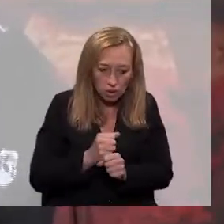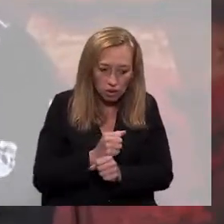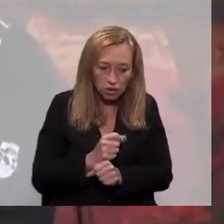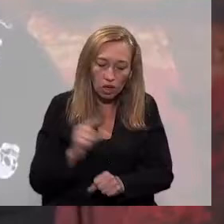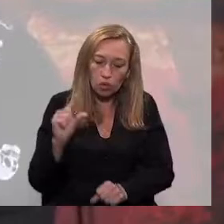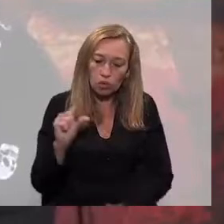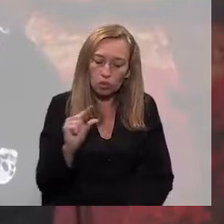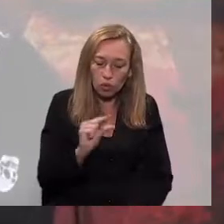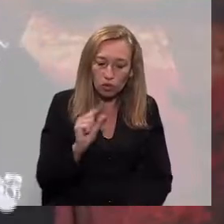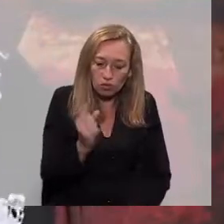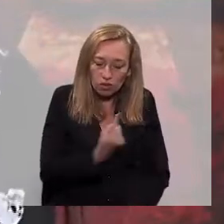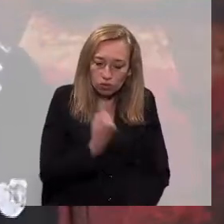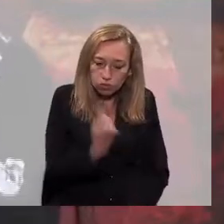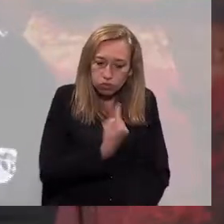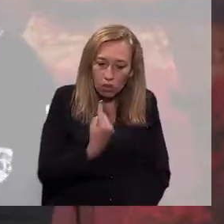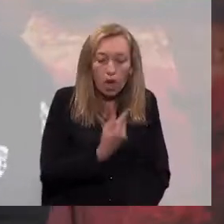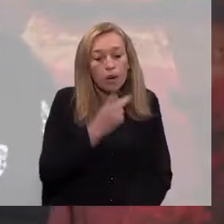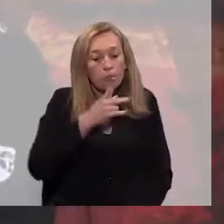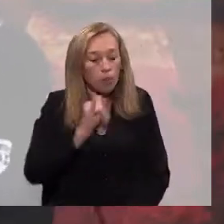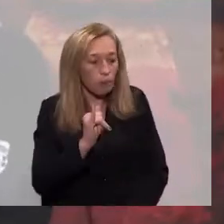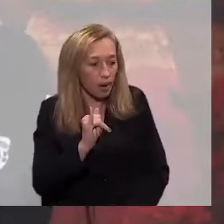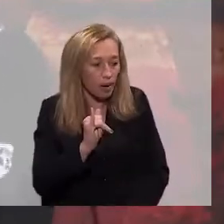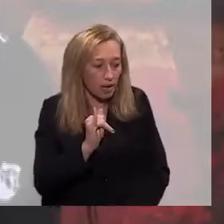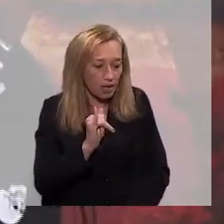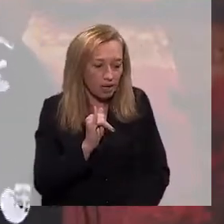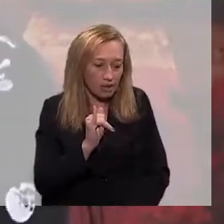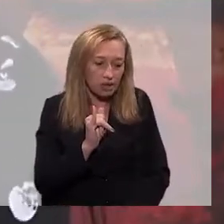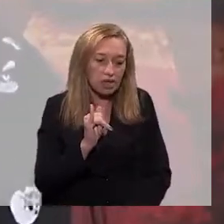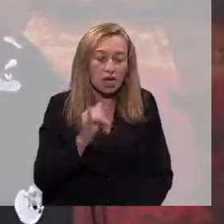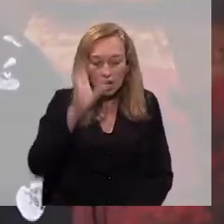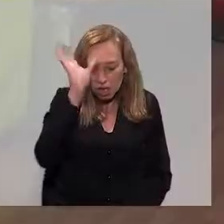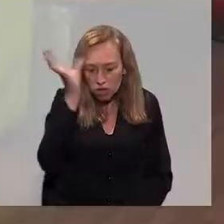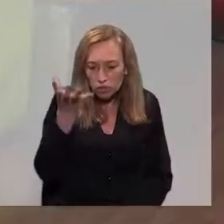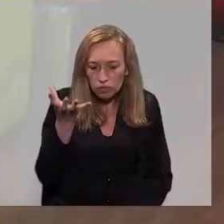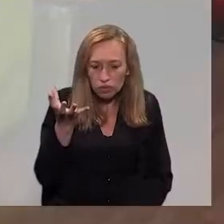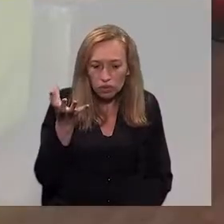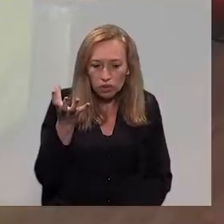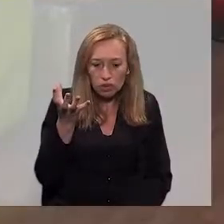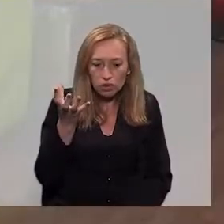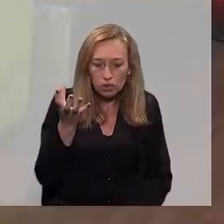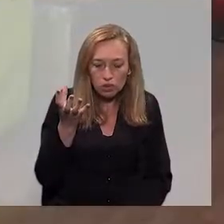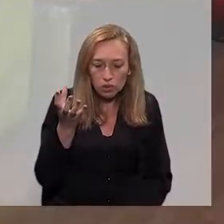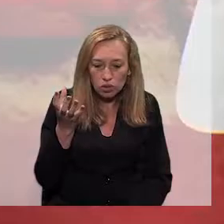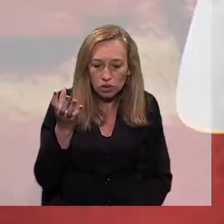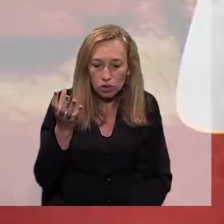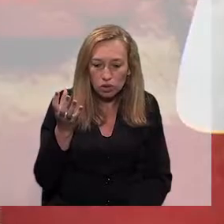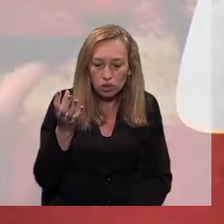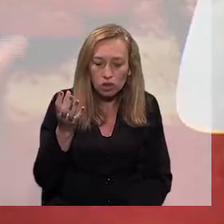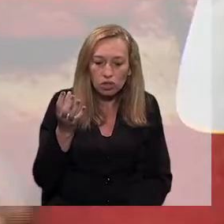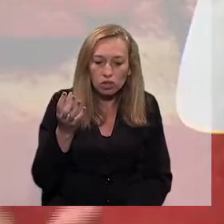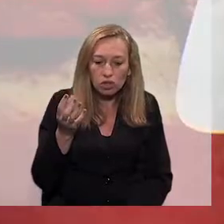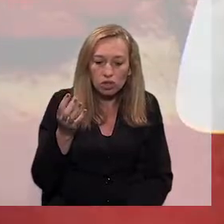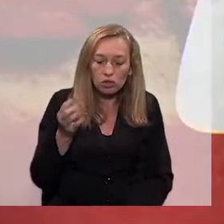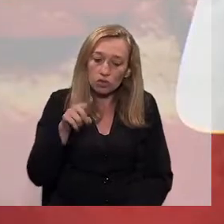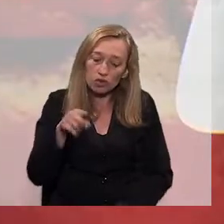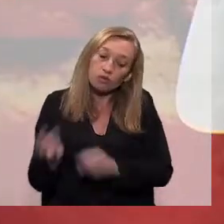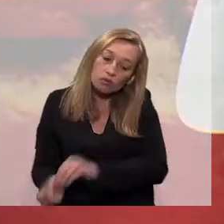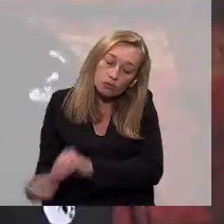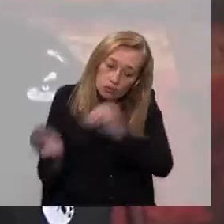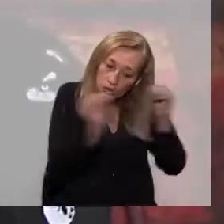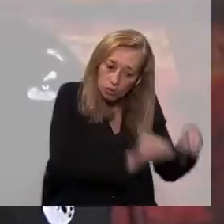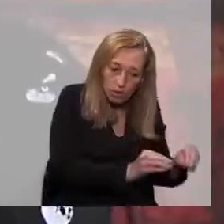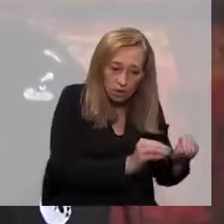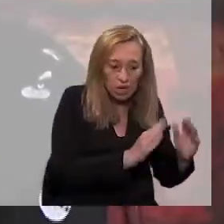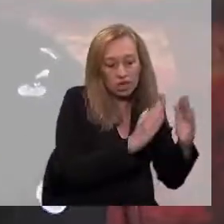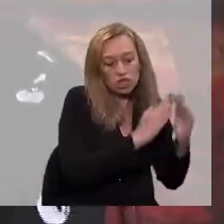estava um pouquinho mais isolada, então ele achou que seria melhor me colocar numa antiga... O seu pai resolveu te matricular na sua antiga escola.